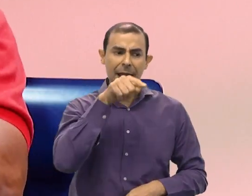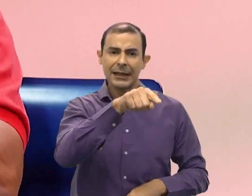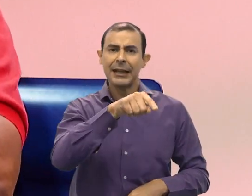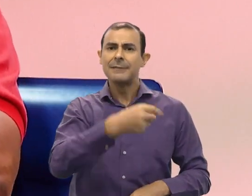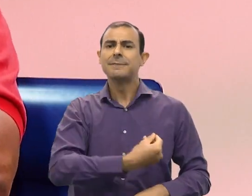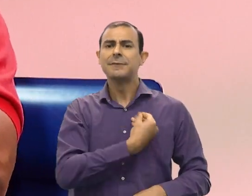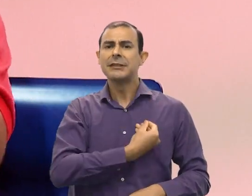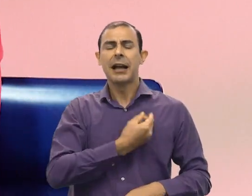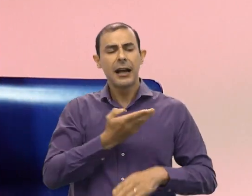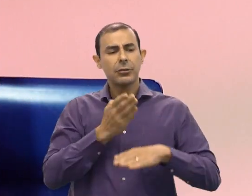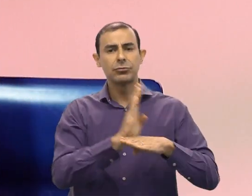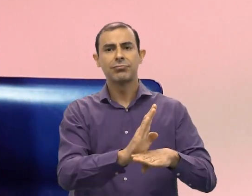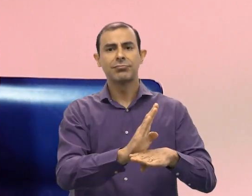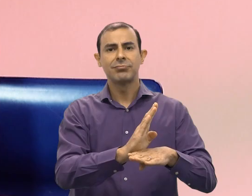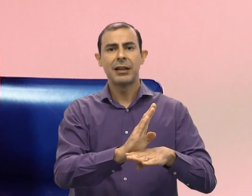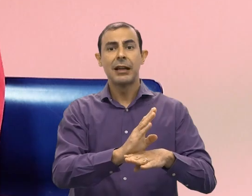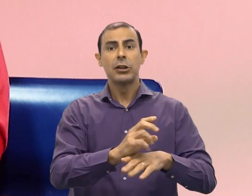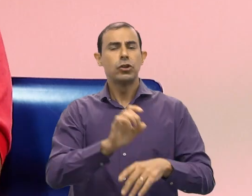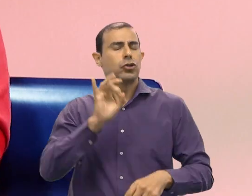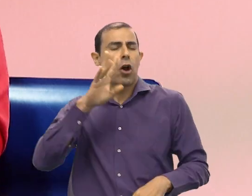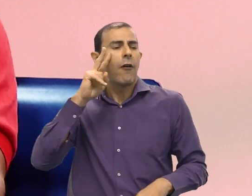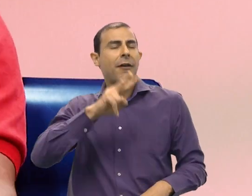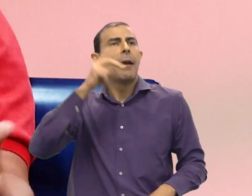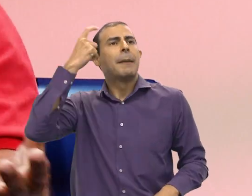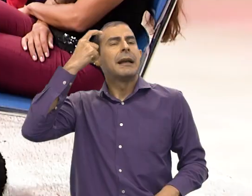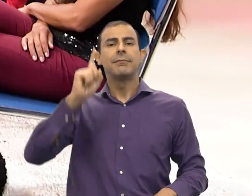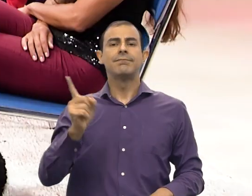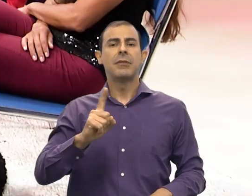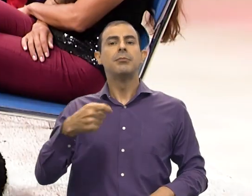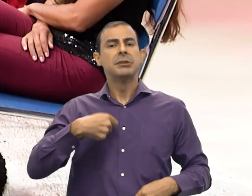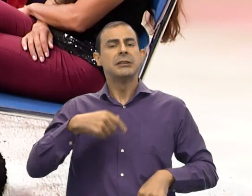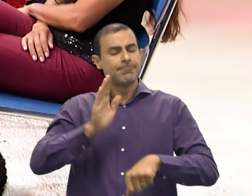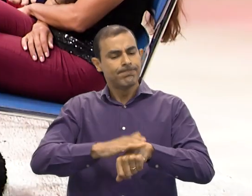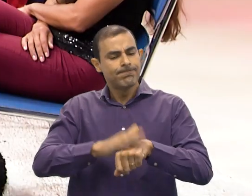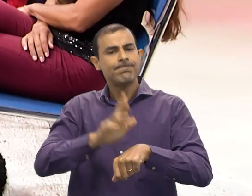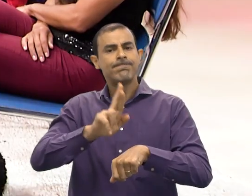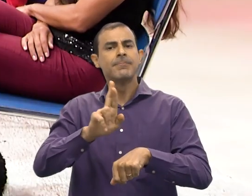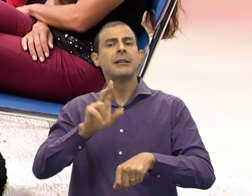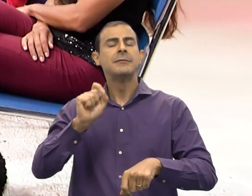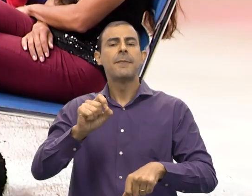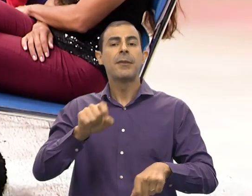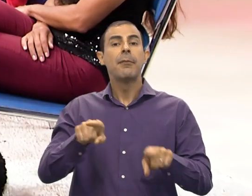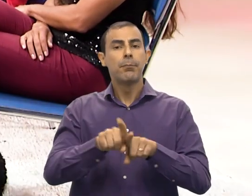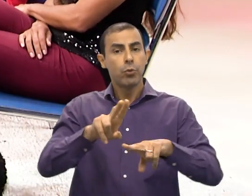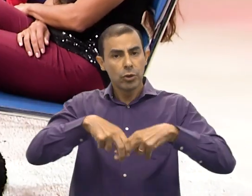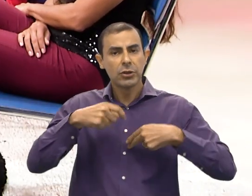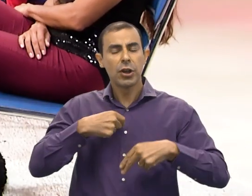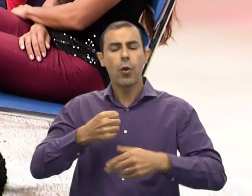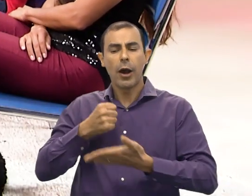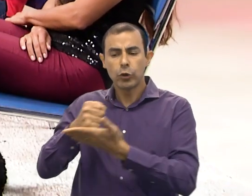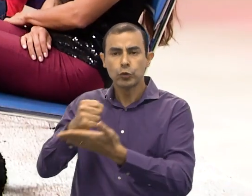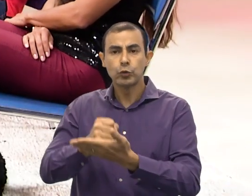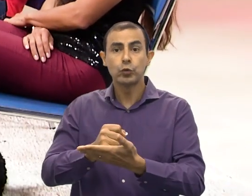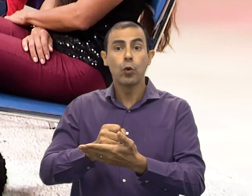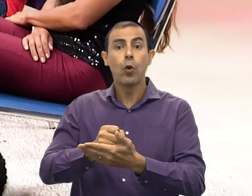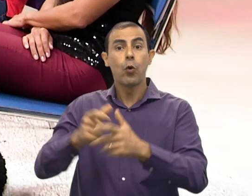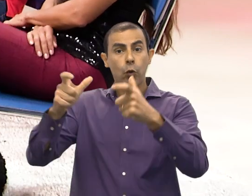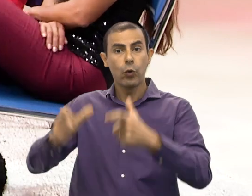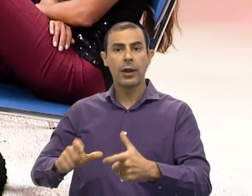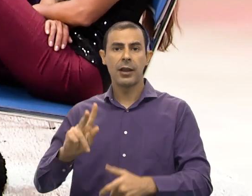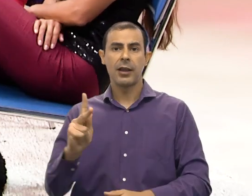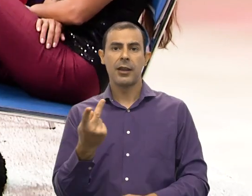com olhar, com atitude. Por isso, humildemente, o Instituto colabora com o Hemosul, que é o nosso órgão oficial, buscando e levando